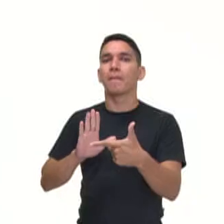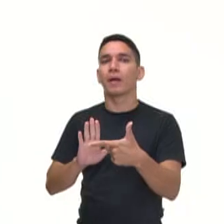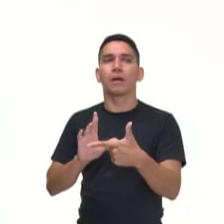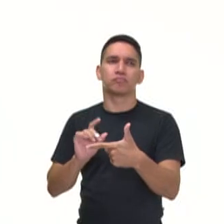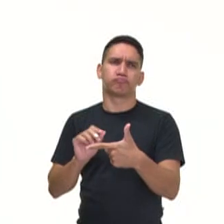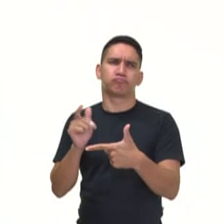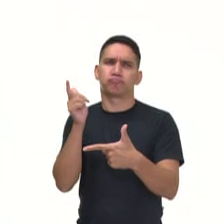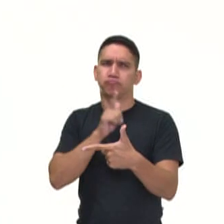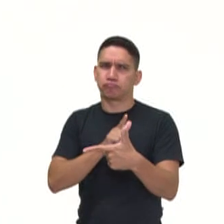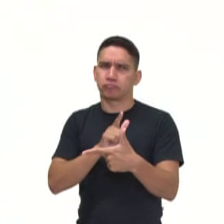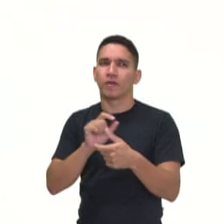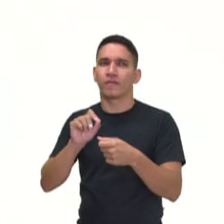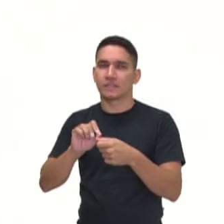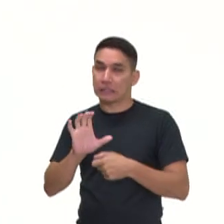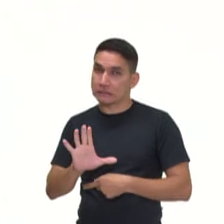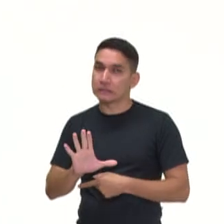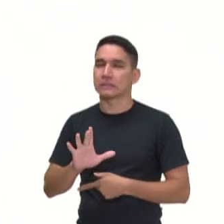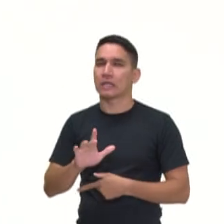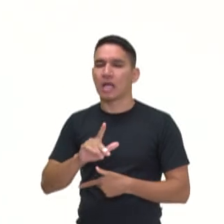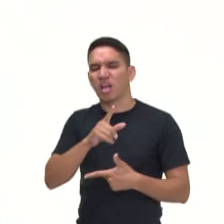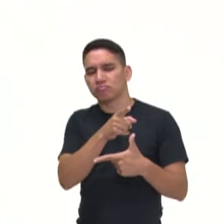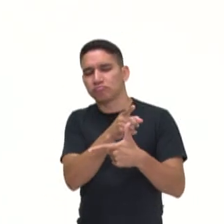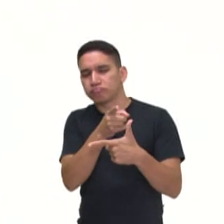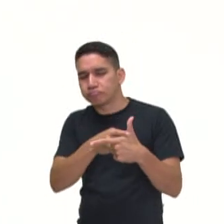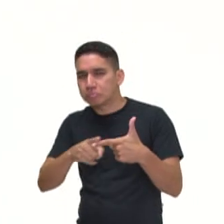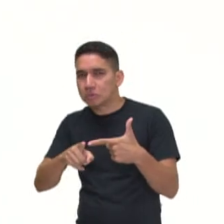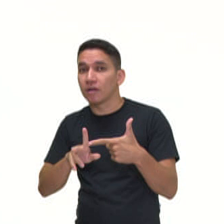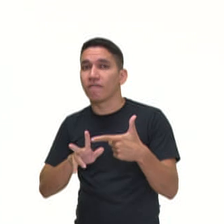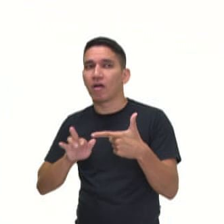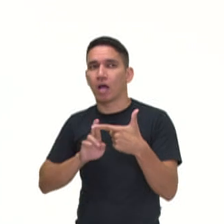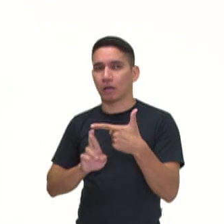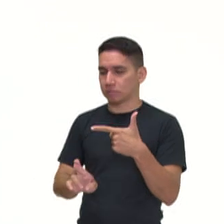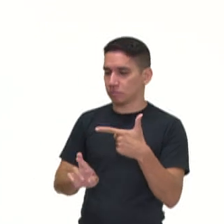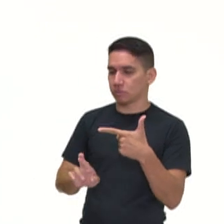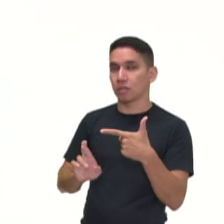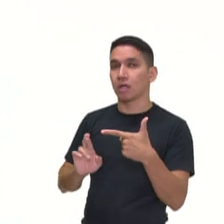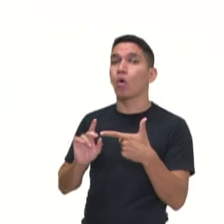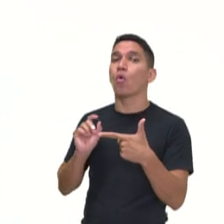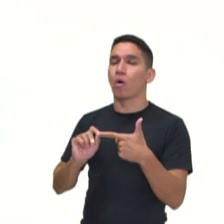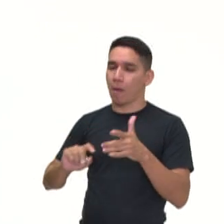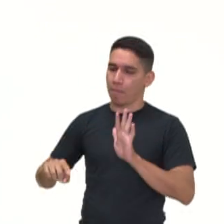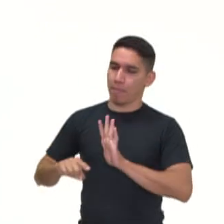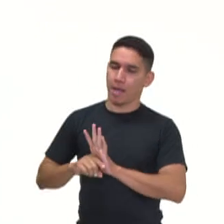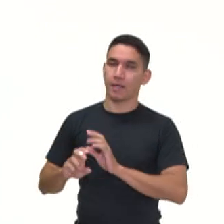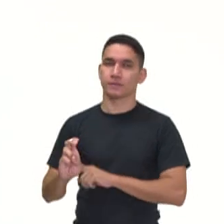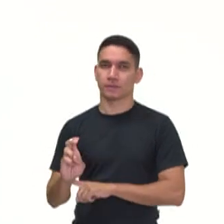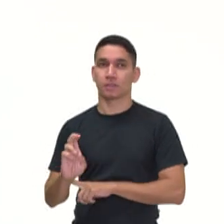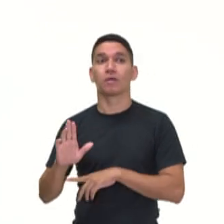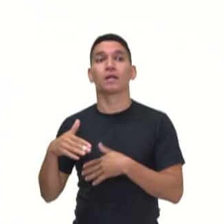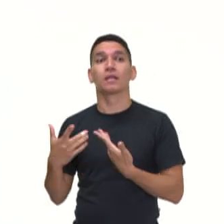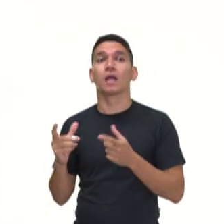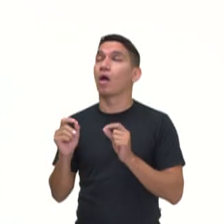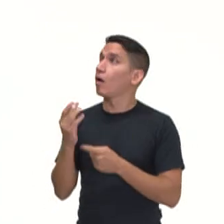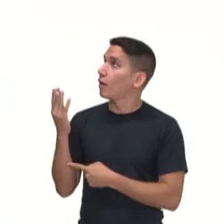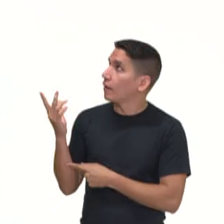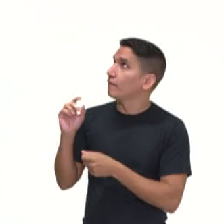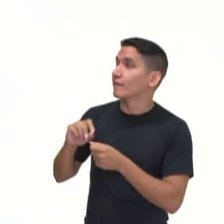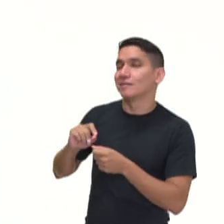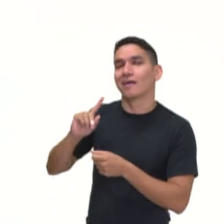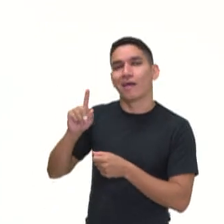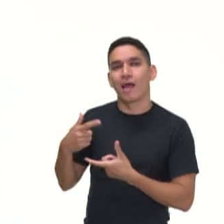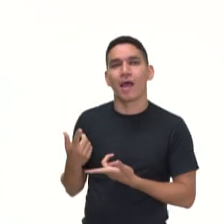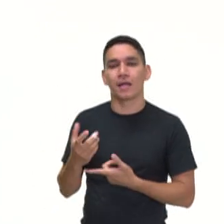bom se eu for fazer essa divisão resultado final vai me dar menos cinco Então a